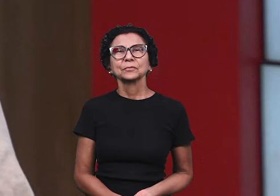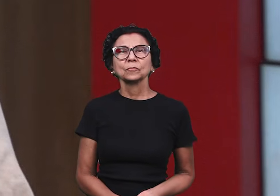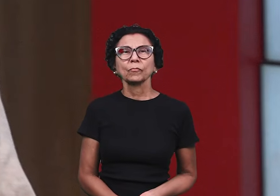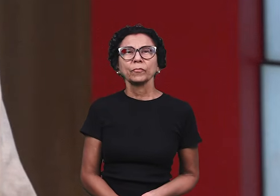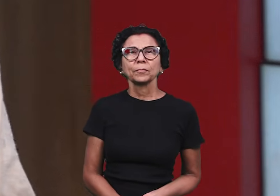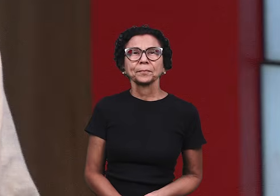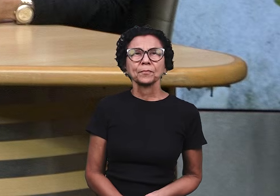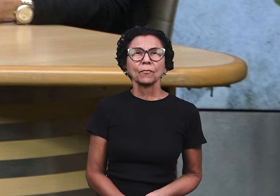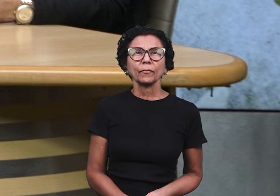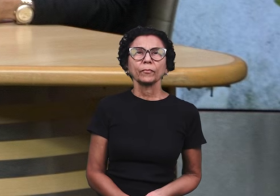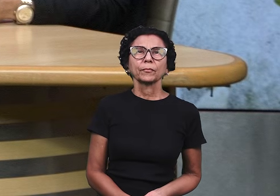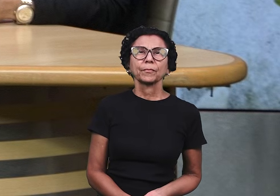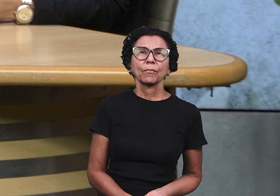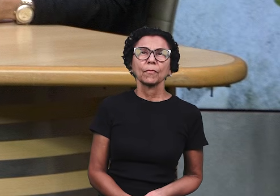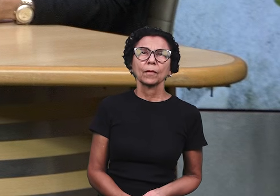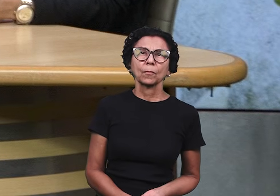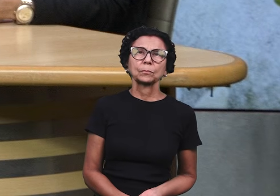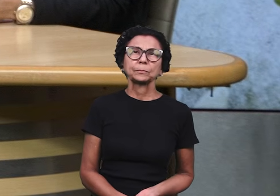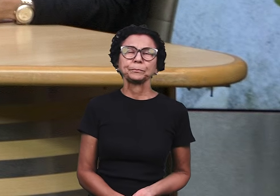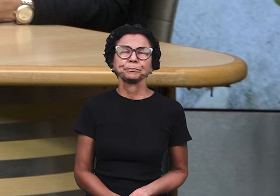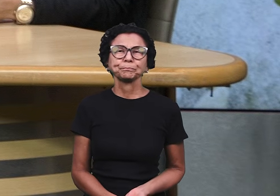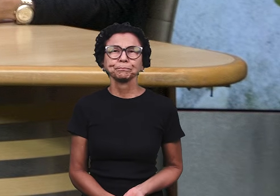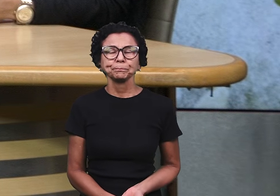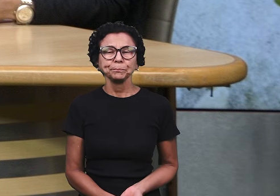a Ele. E nós precisamos